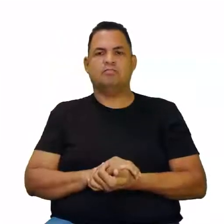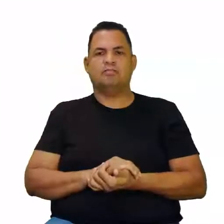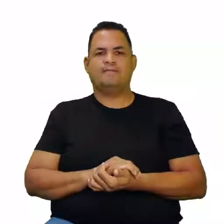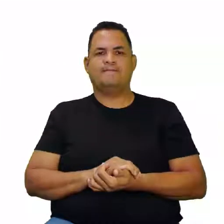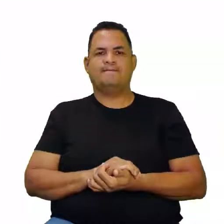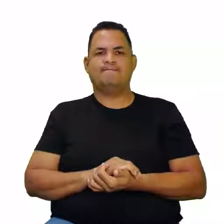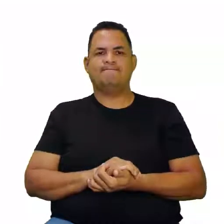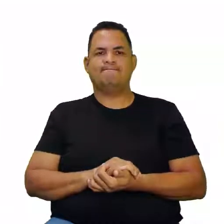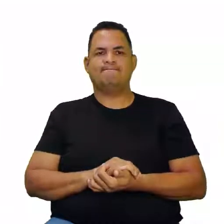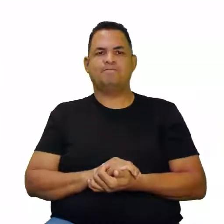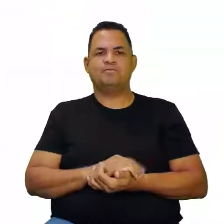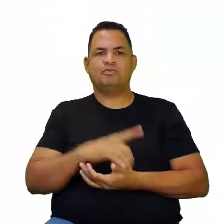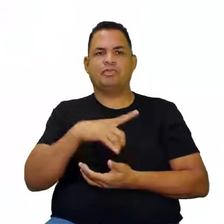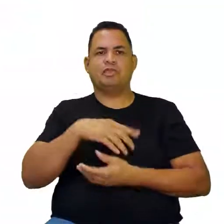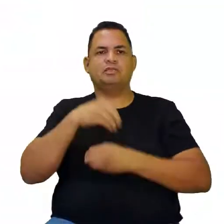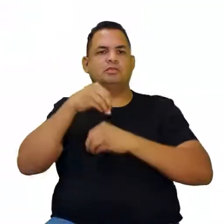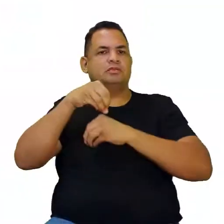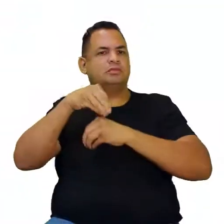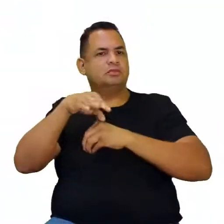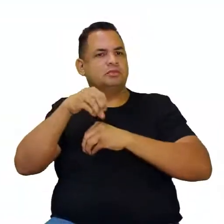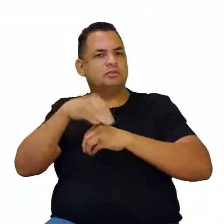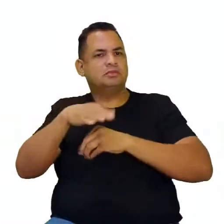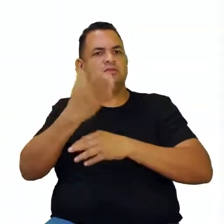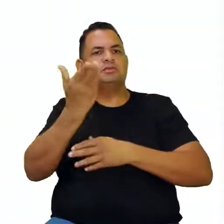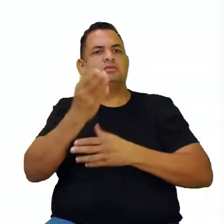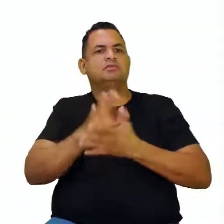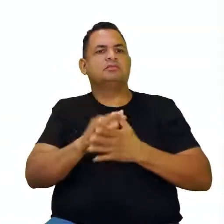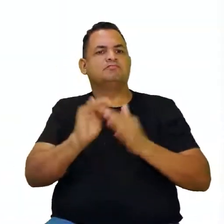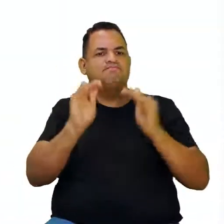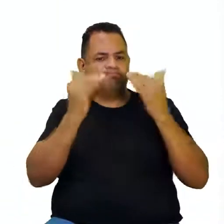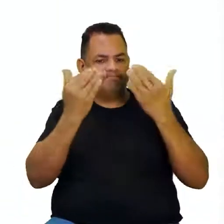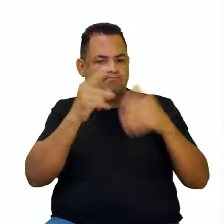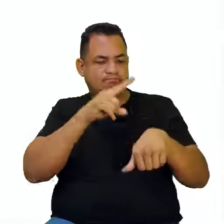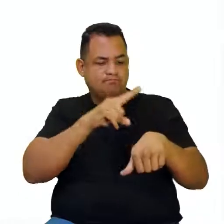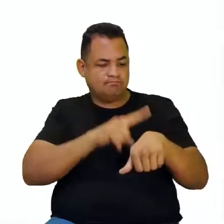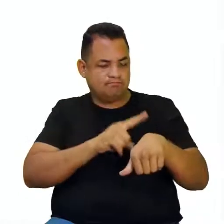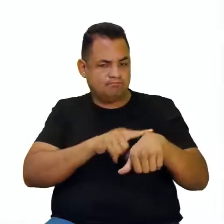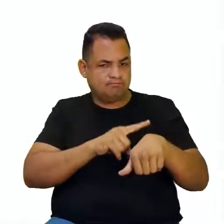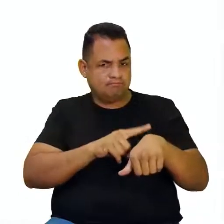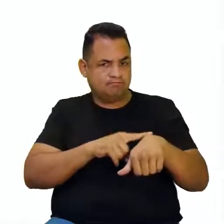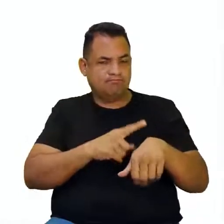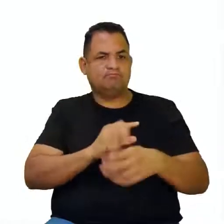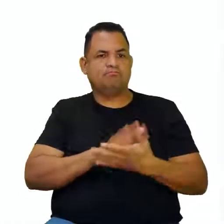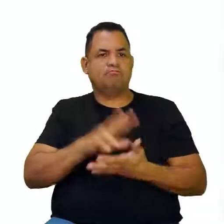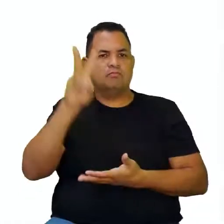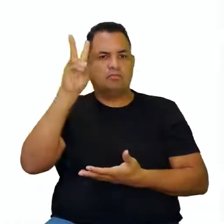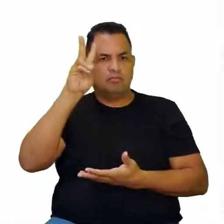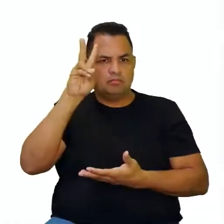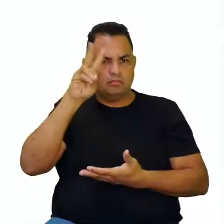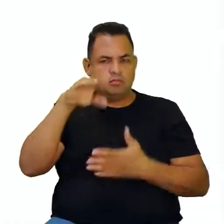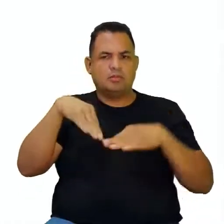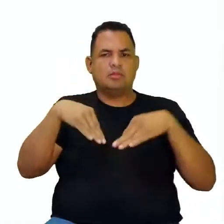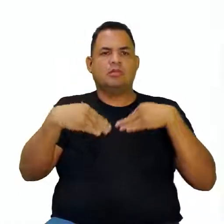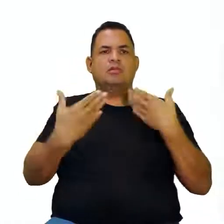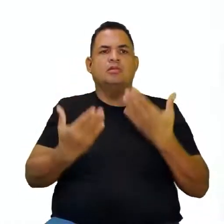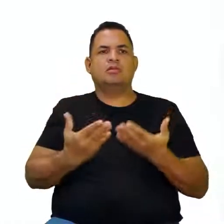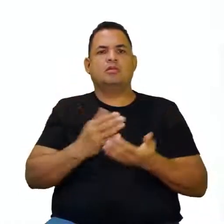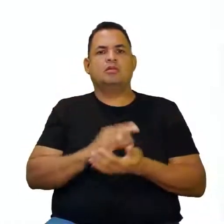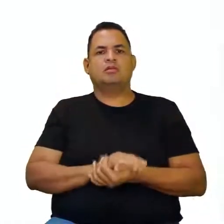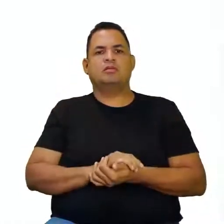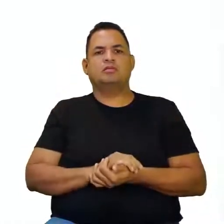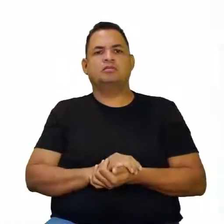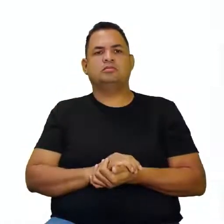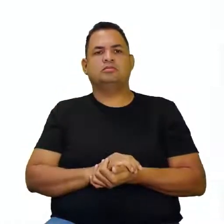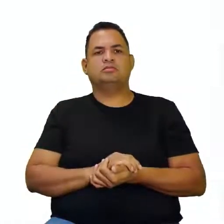nós temos as nossas dicas, né, que foram passadas para você prestar atenção no tempo. Lembrando que quando a gente está falando de tempo, é